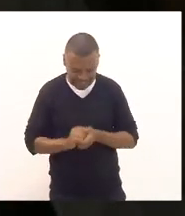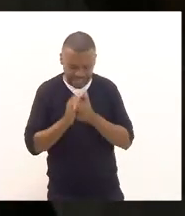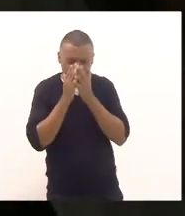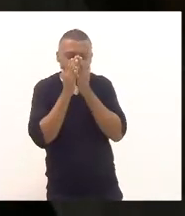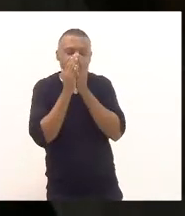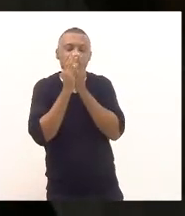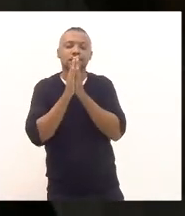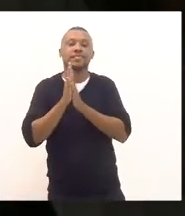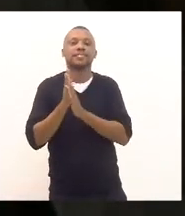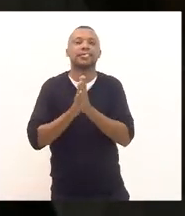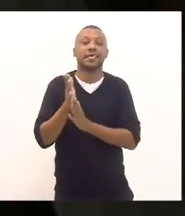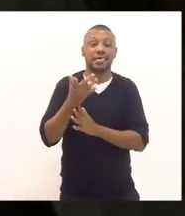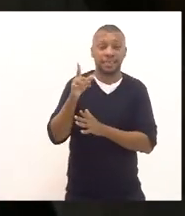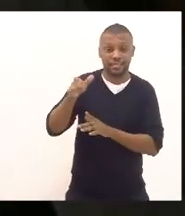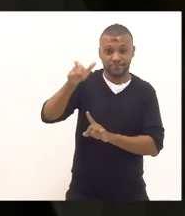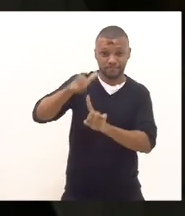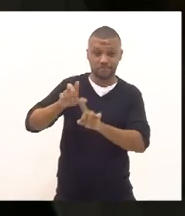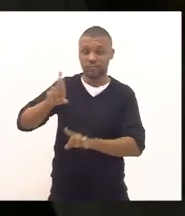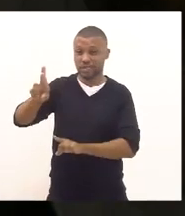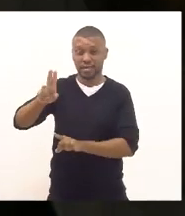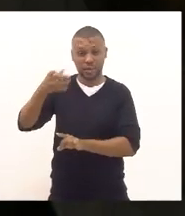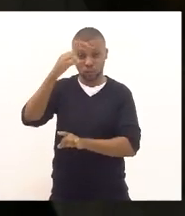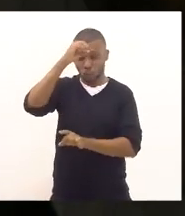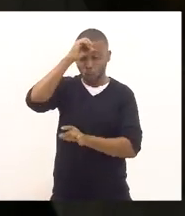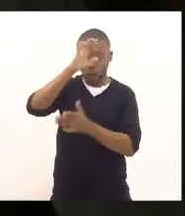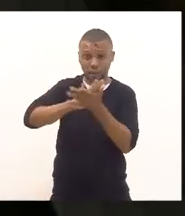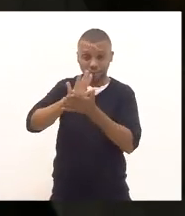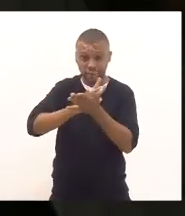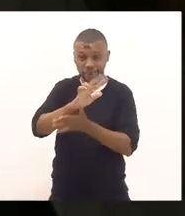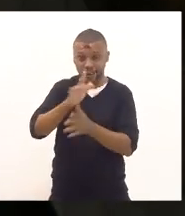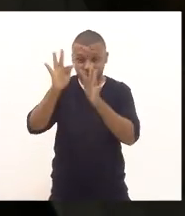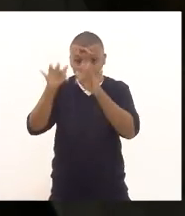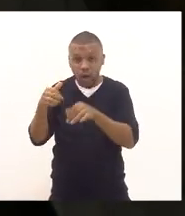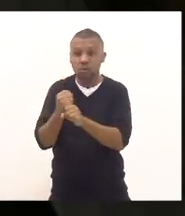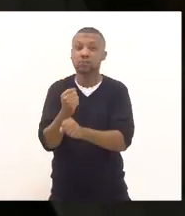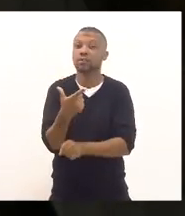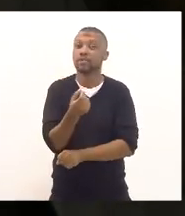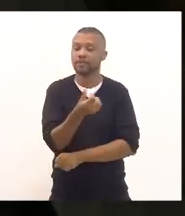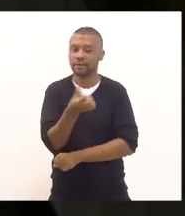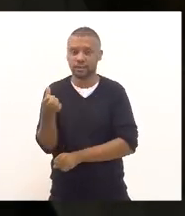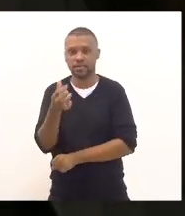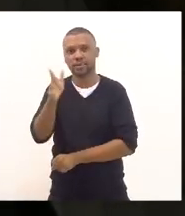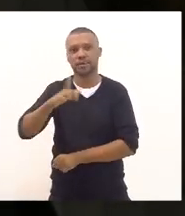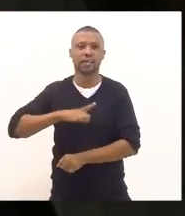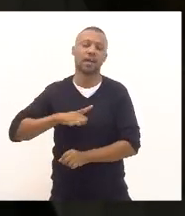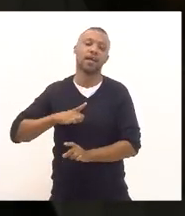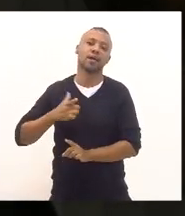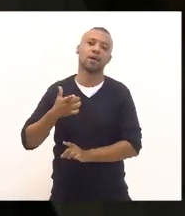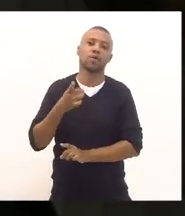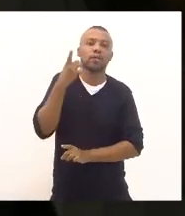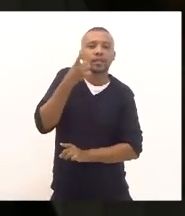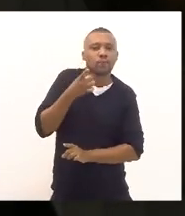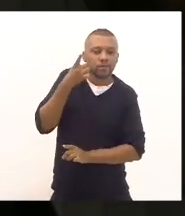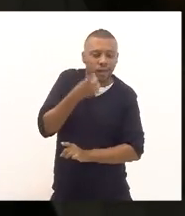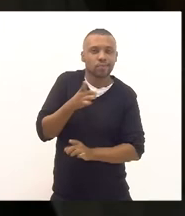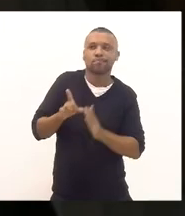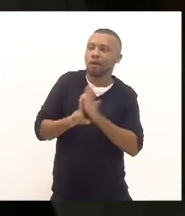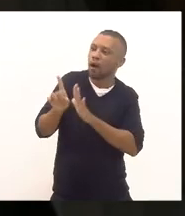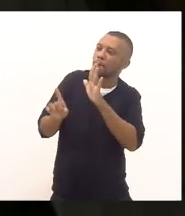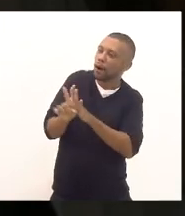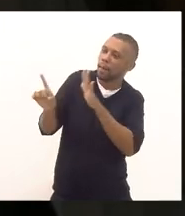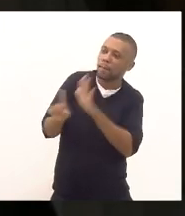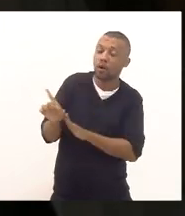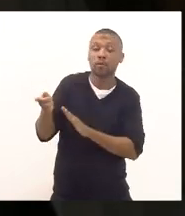ele não sabe dizer uma concessão que já vai acabar em 2026 de fez Deputado José Bittencourt é praticamente investimento algum